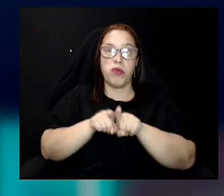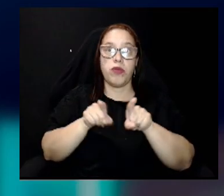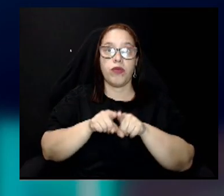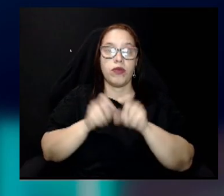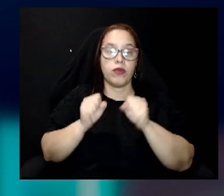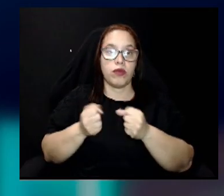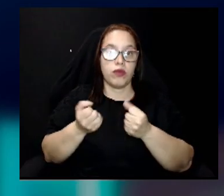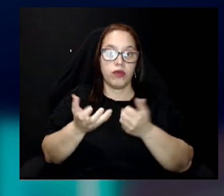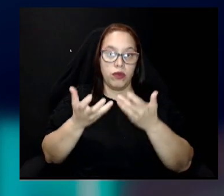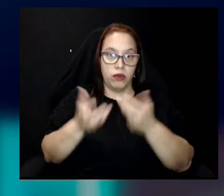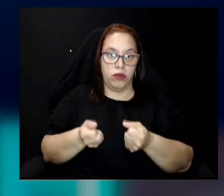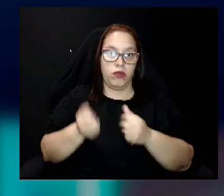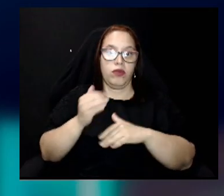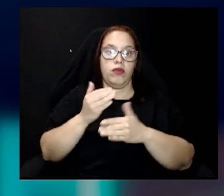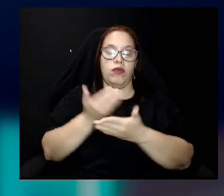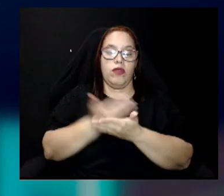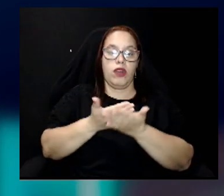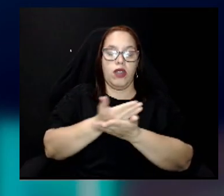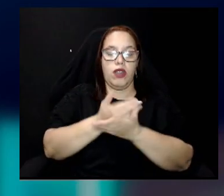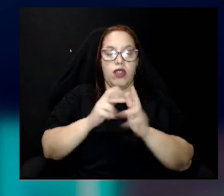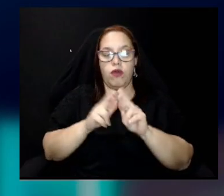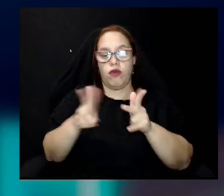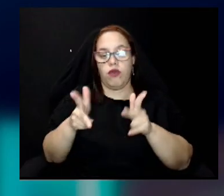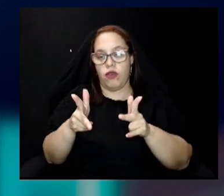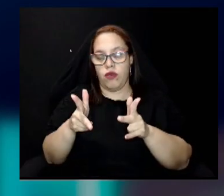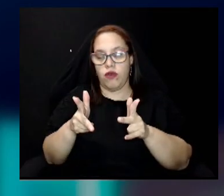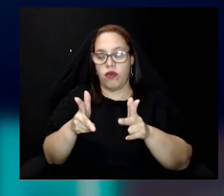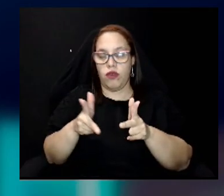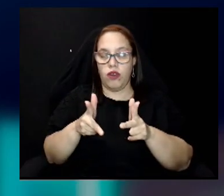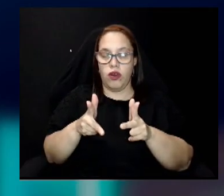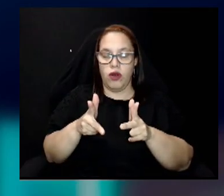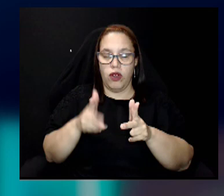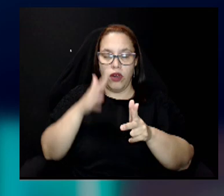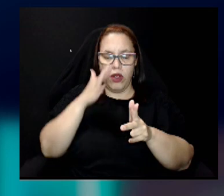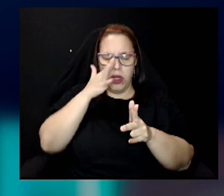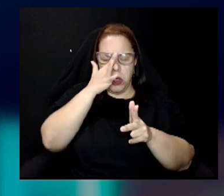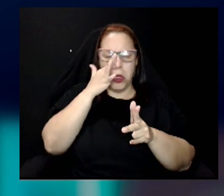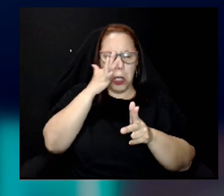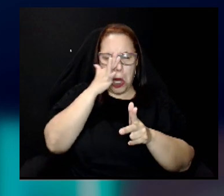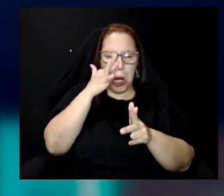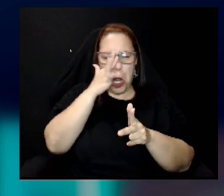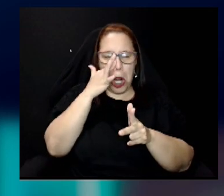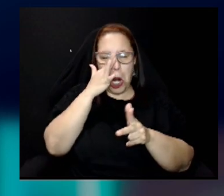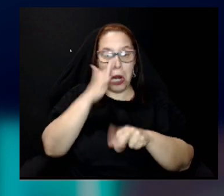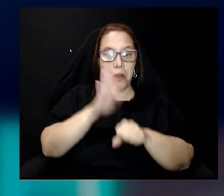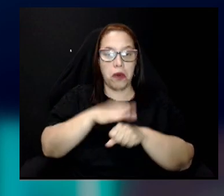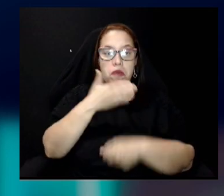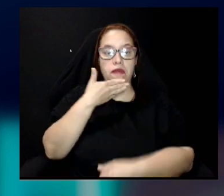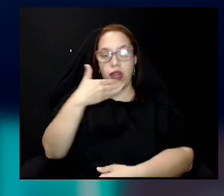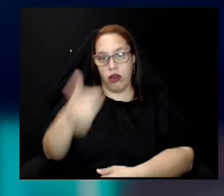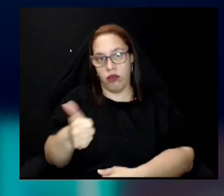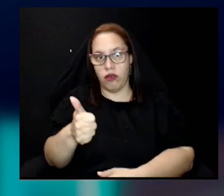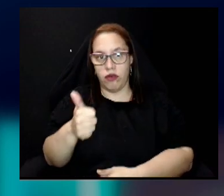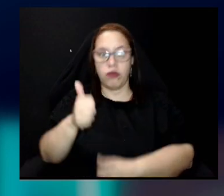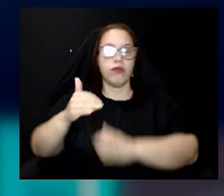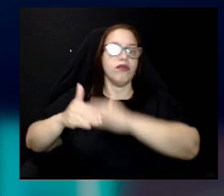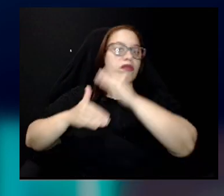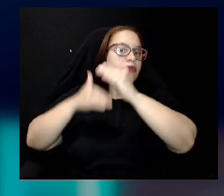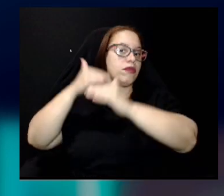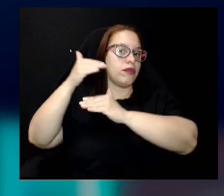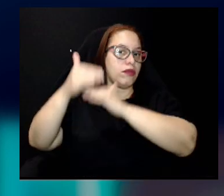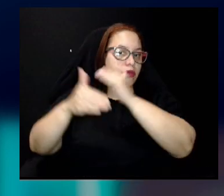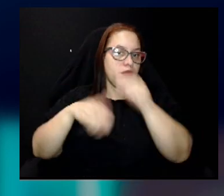tratamentos diferentes. E não só diferentes por serem diferentes por si só, mas mais eficazes, que prolongam um tempo livre de